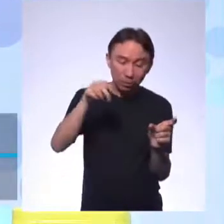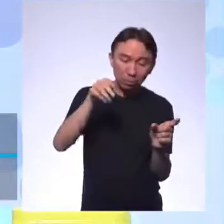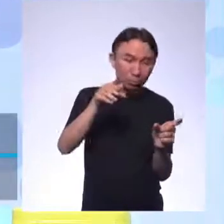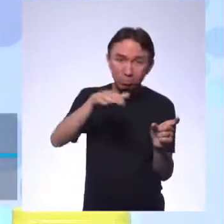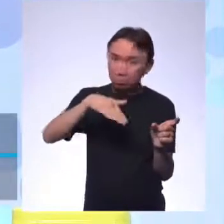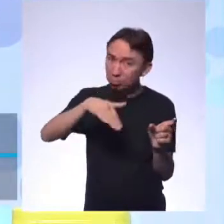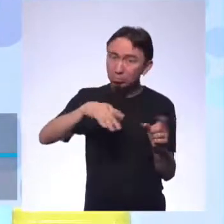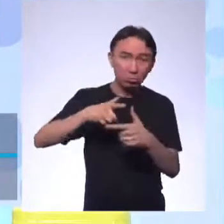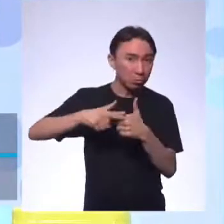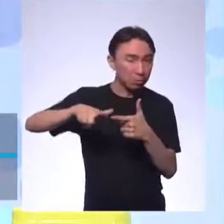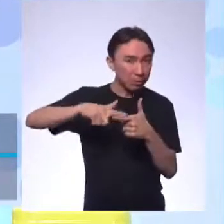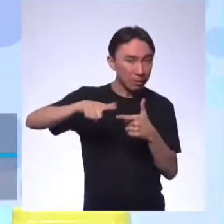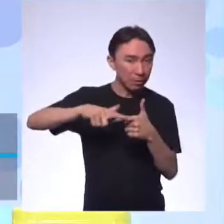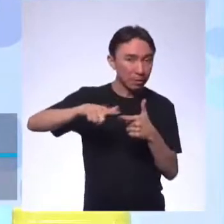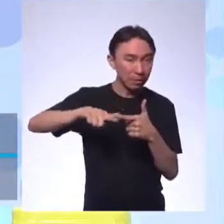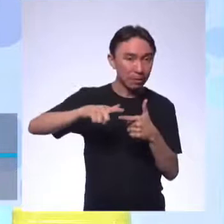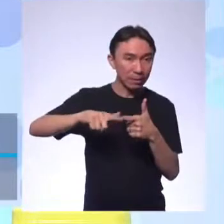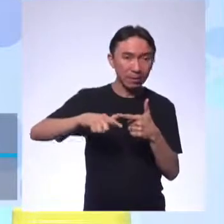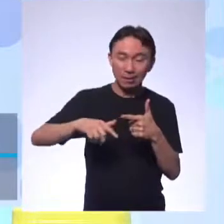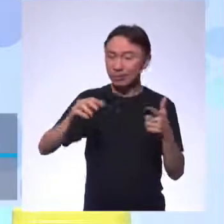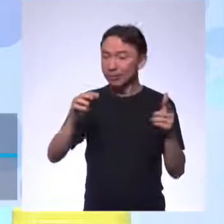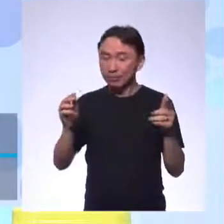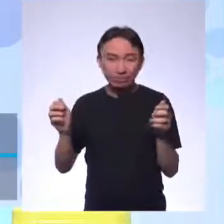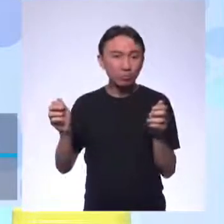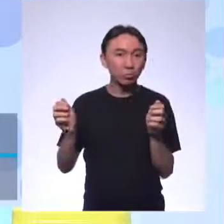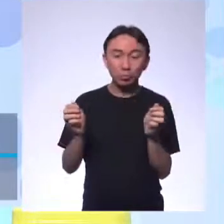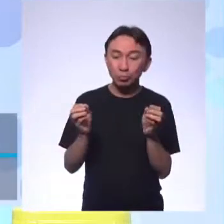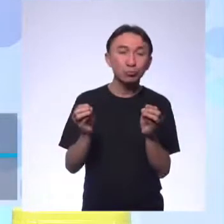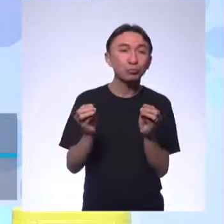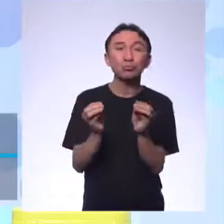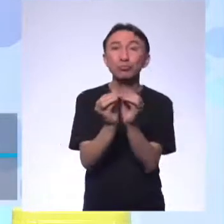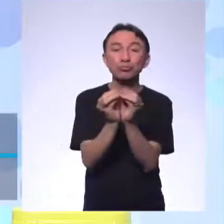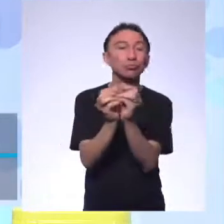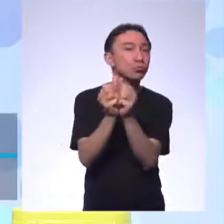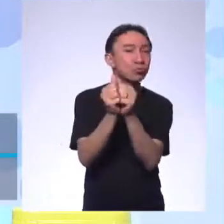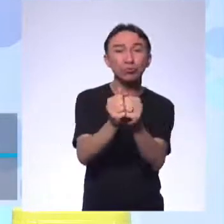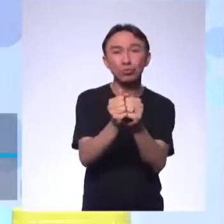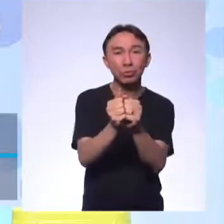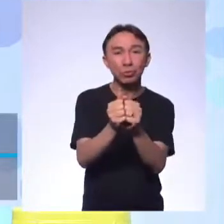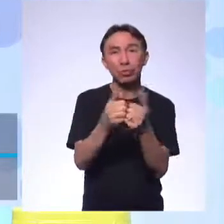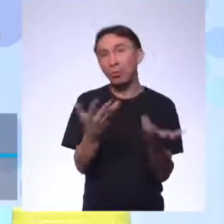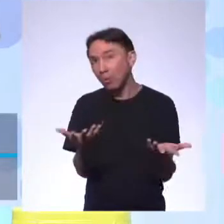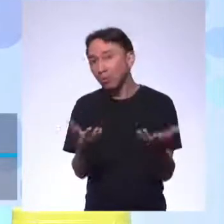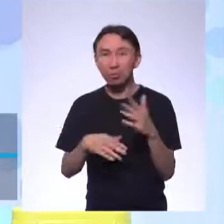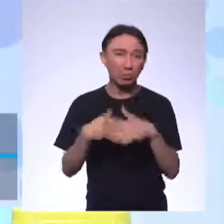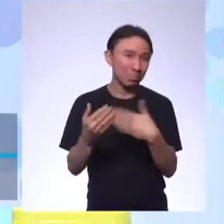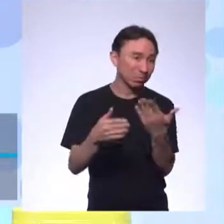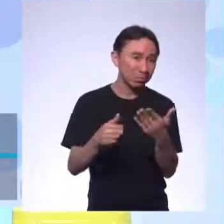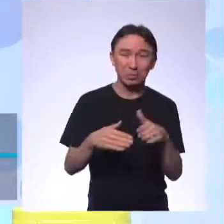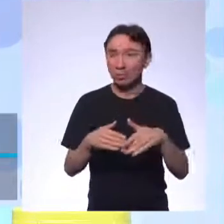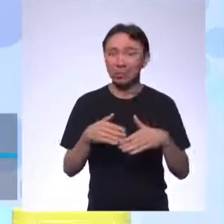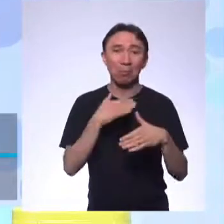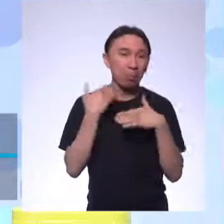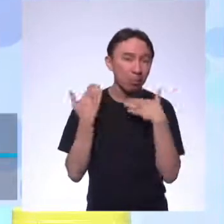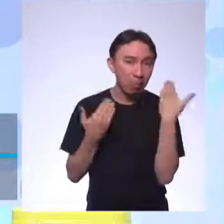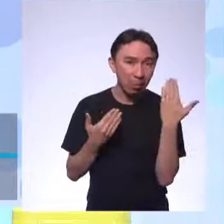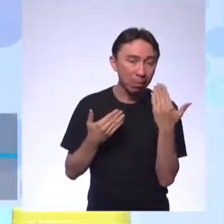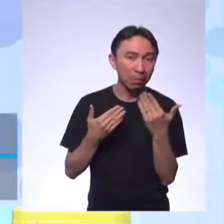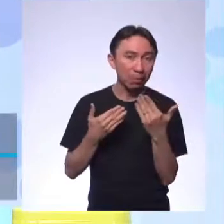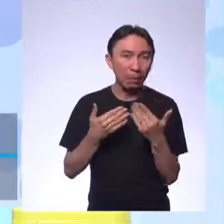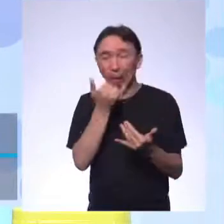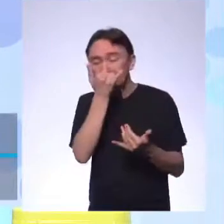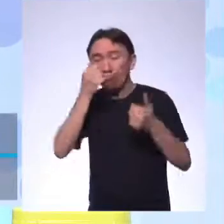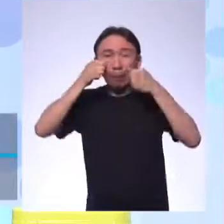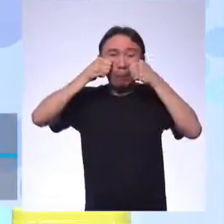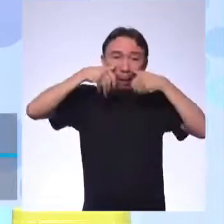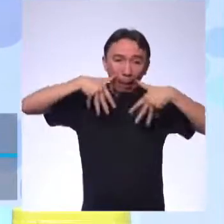um empecilho, e até que as leva a ficarem juntas ou a ter um final trágico. Em geral, nas histórias do romantismo brasileiro,